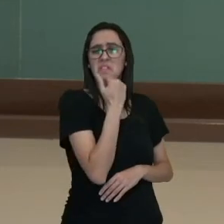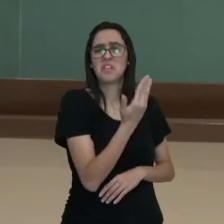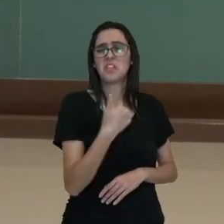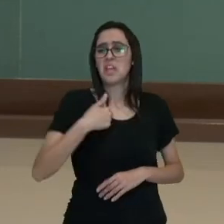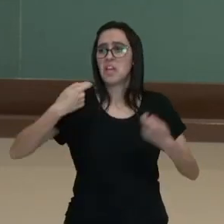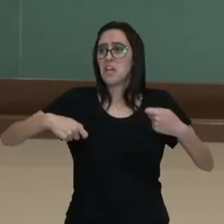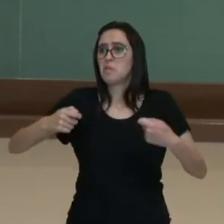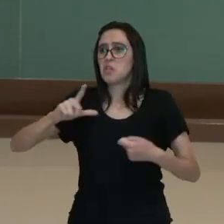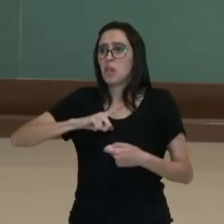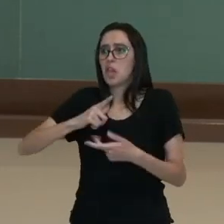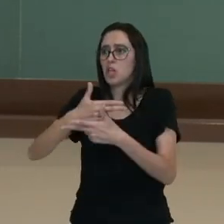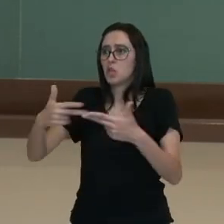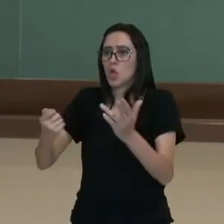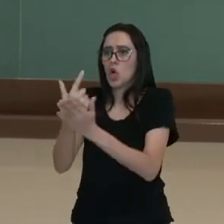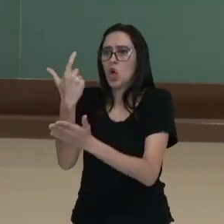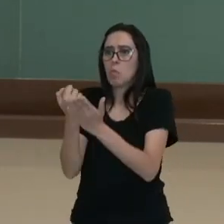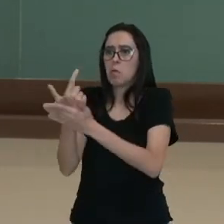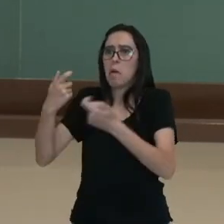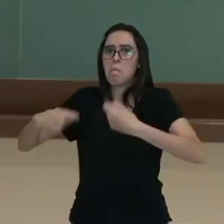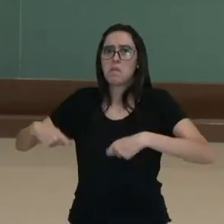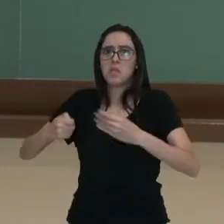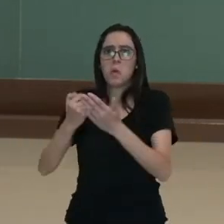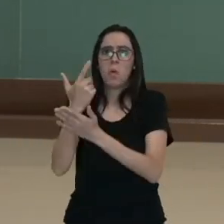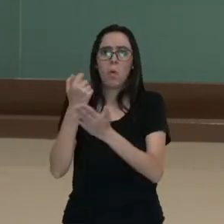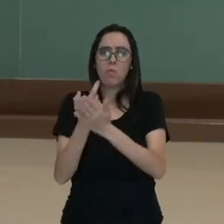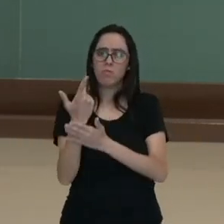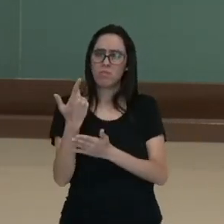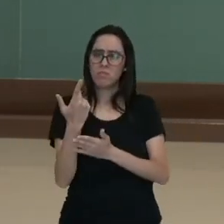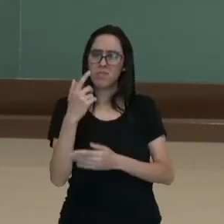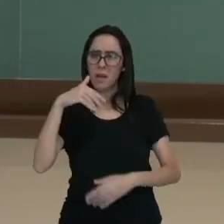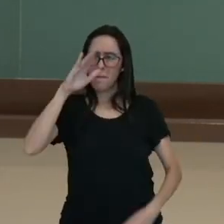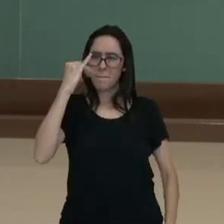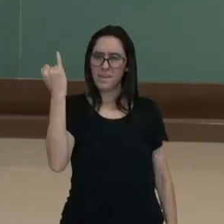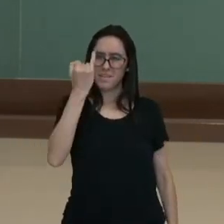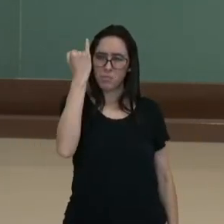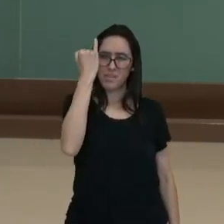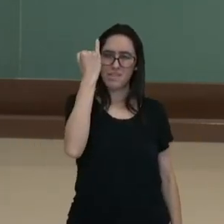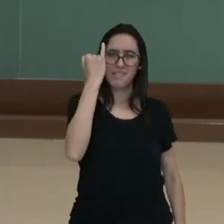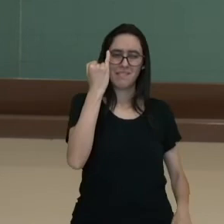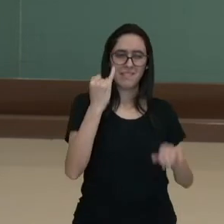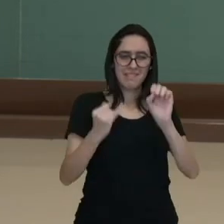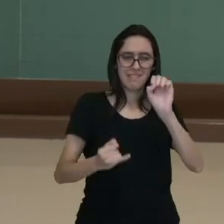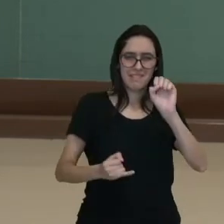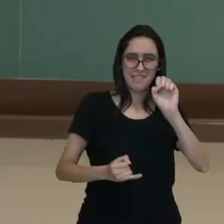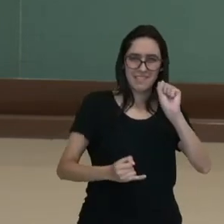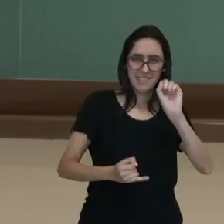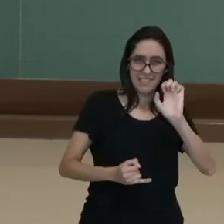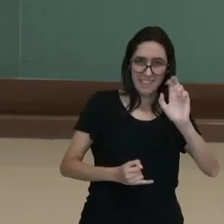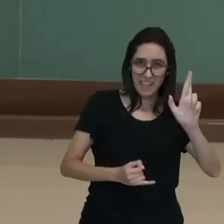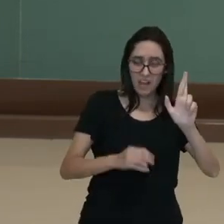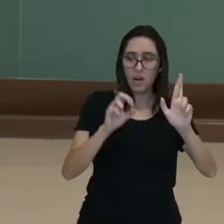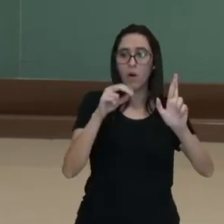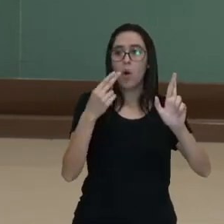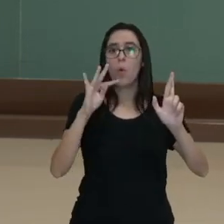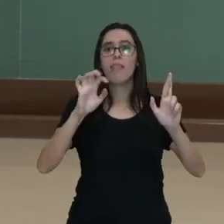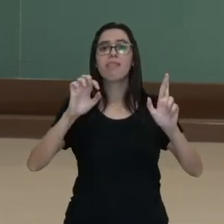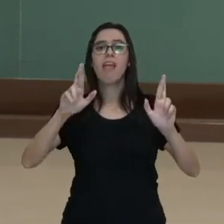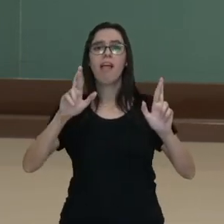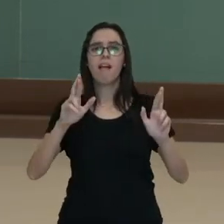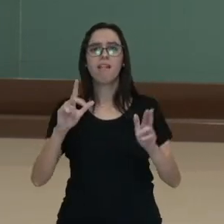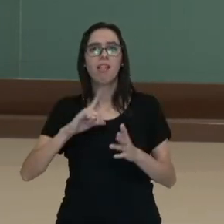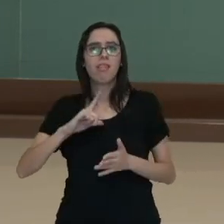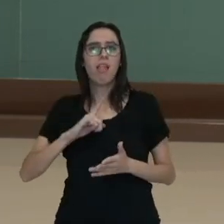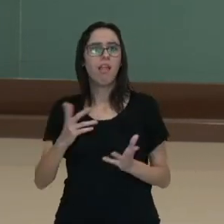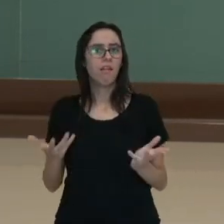que refletir, será que o importante é ser ou ter? Certo? Esta é a crítica. Vamos a